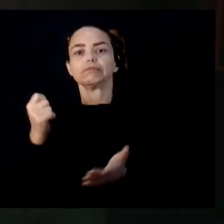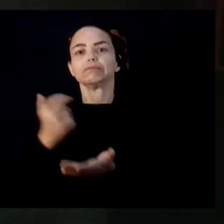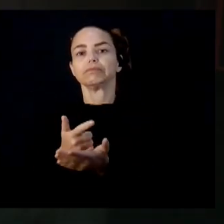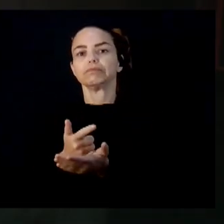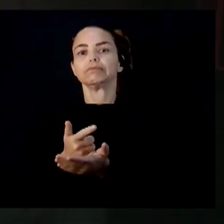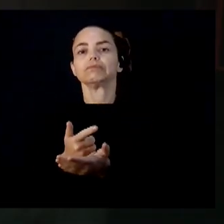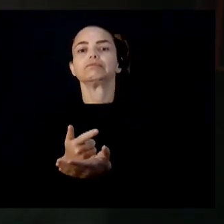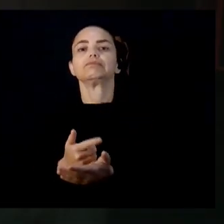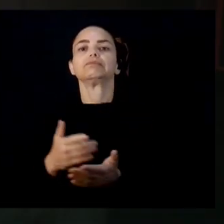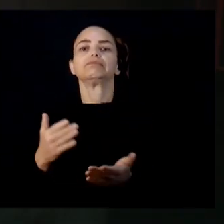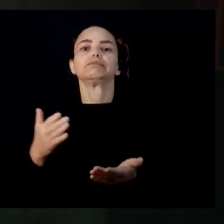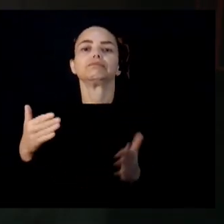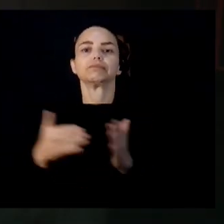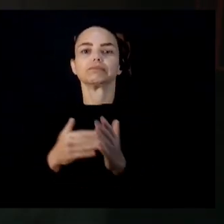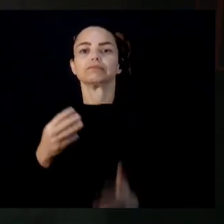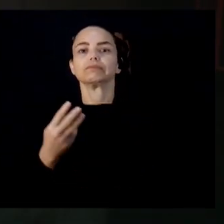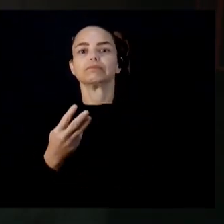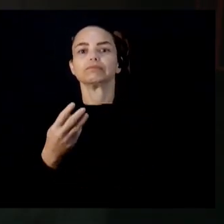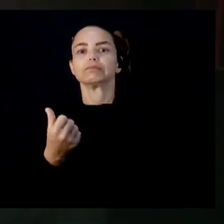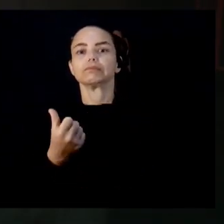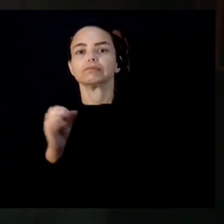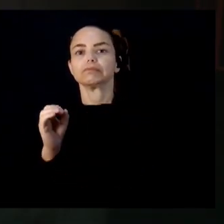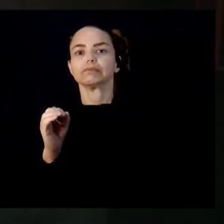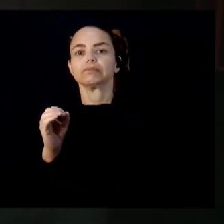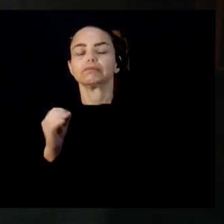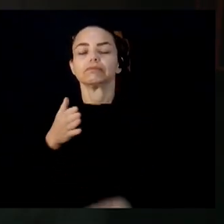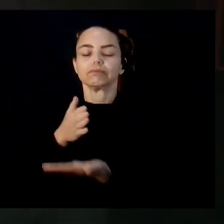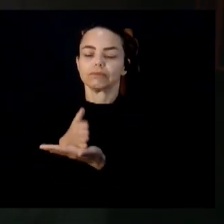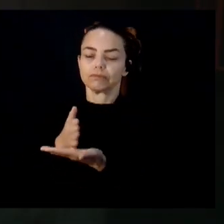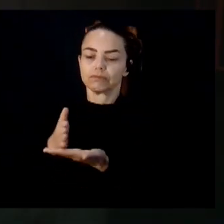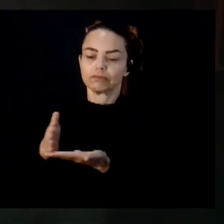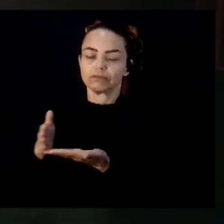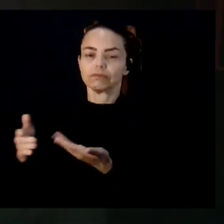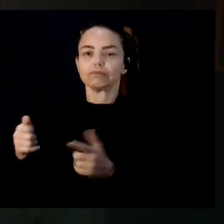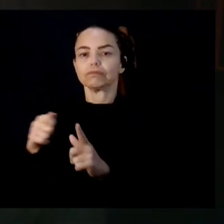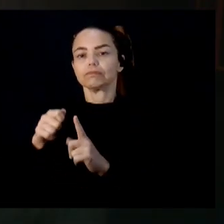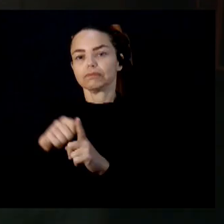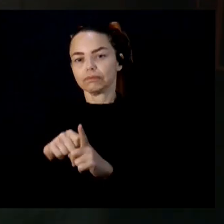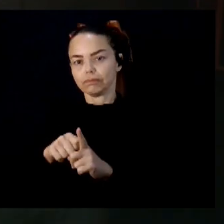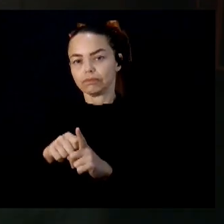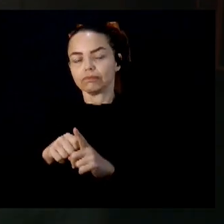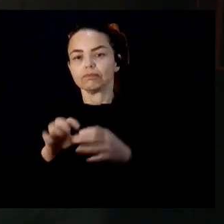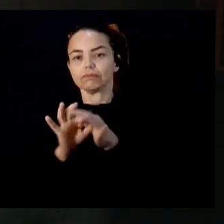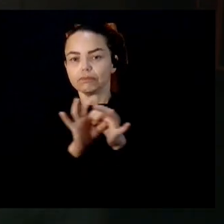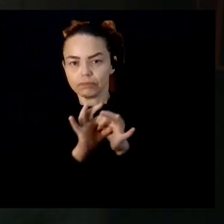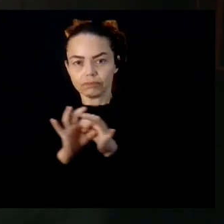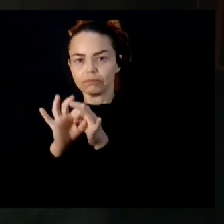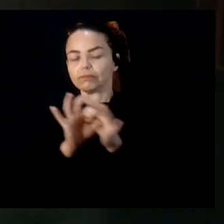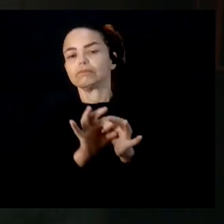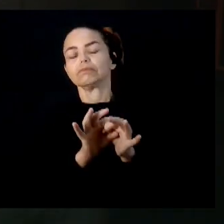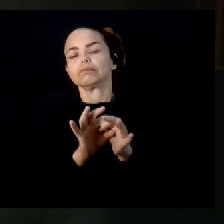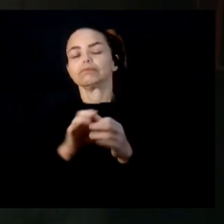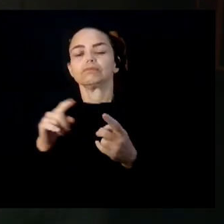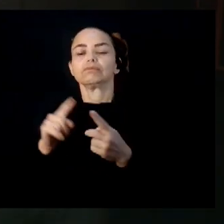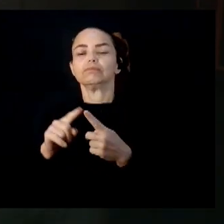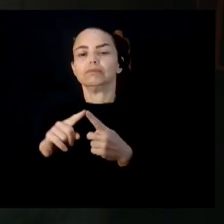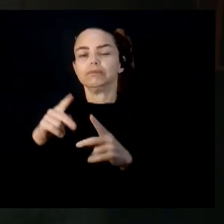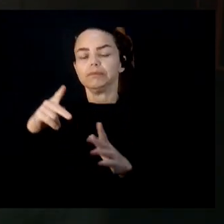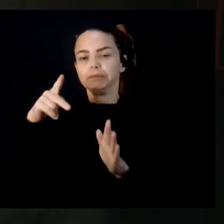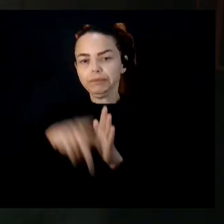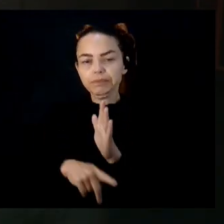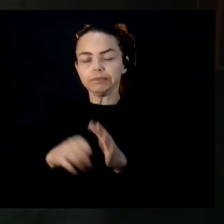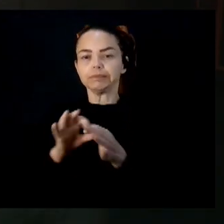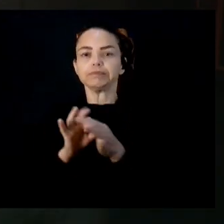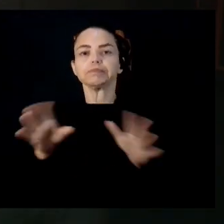até 360 parcelas mensais junto à União. O outro projeto autoriza